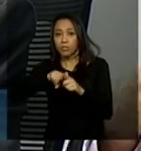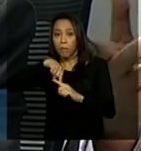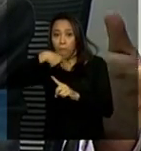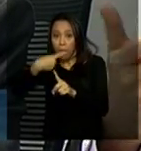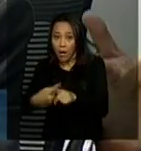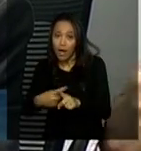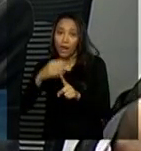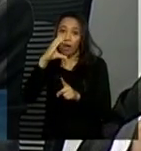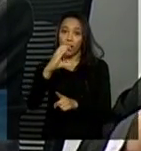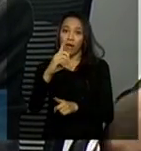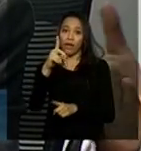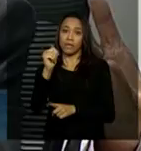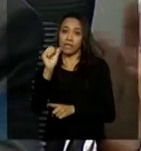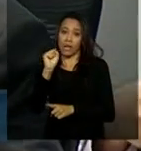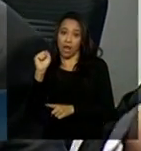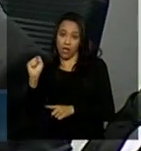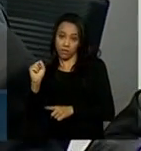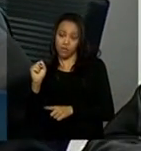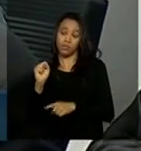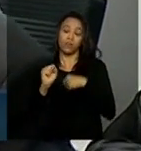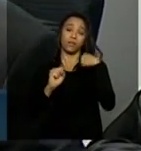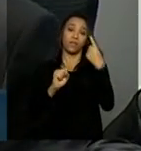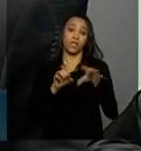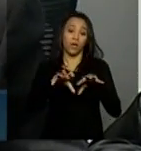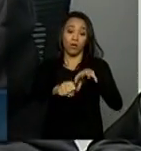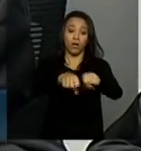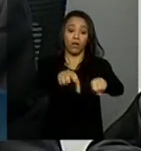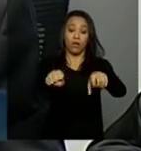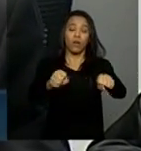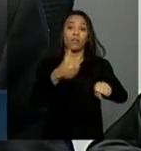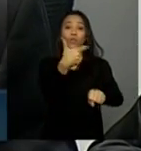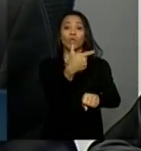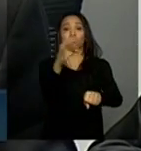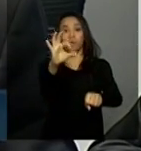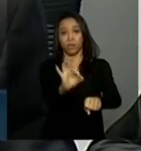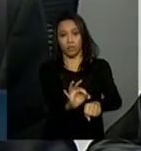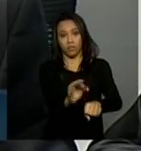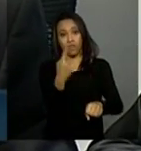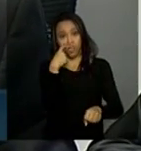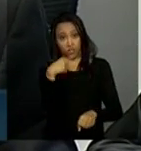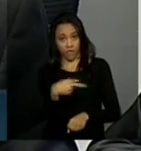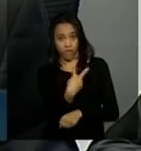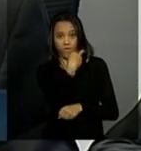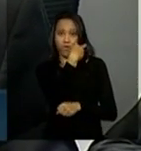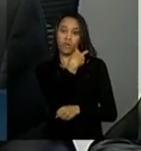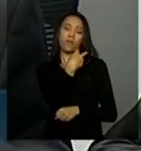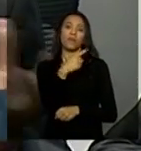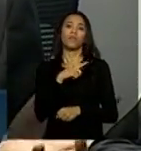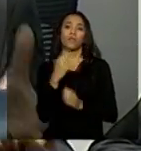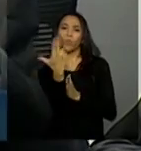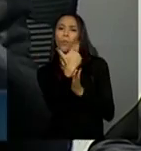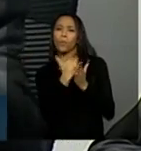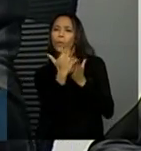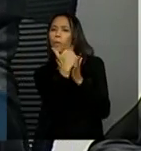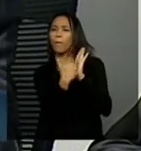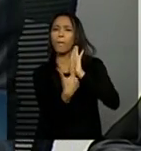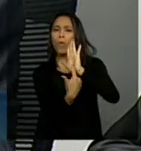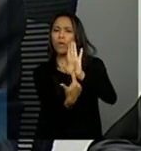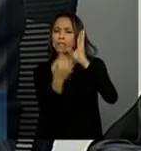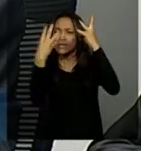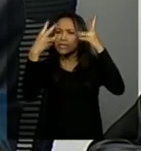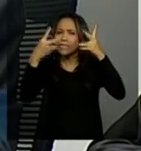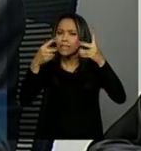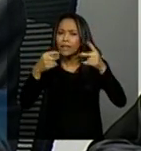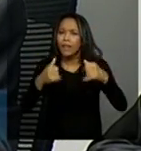do mosaico de ocupações, 2%. Então, tem um gráfico aqui que mostra com um grande detalhe de onde veio